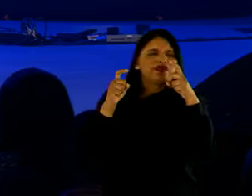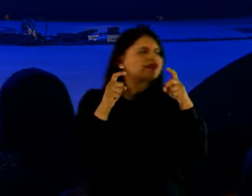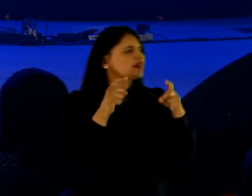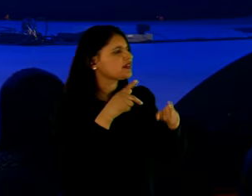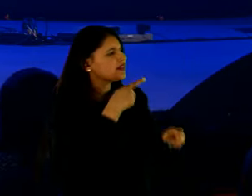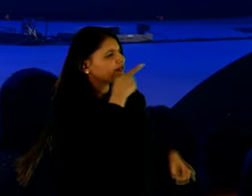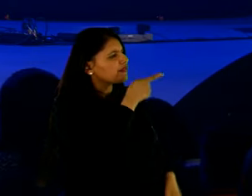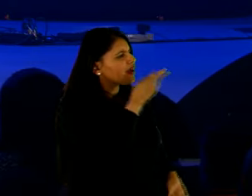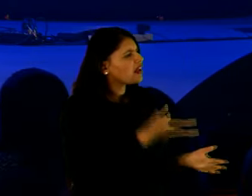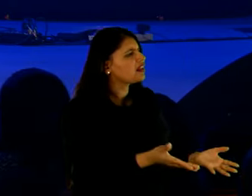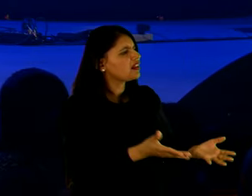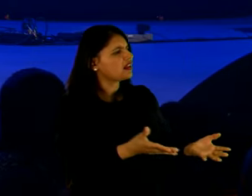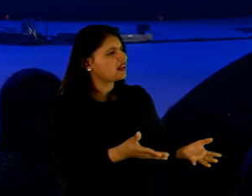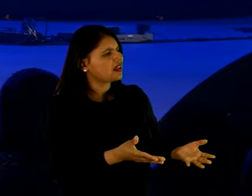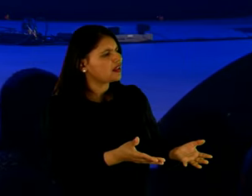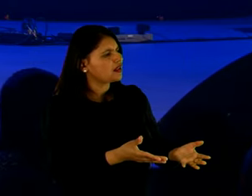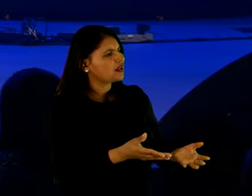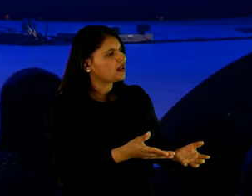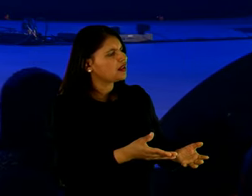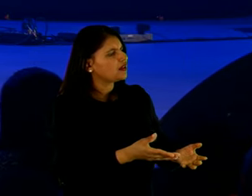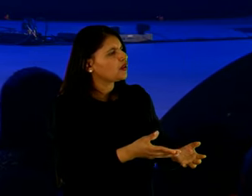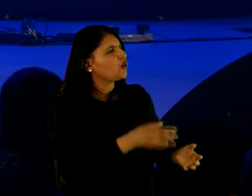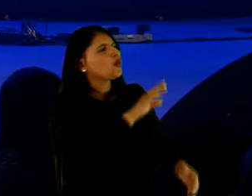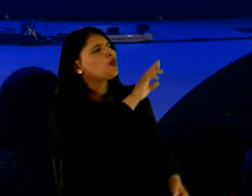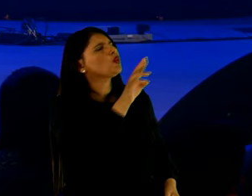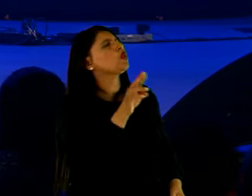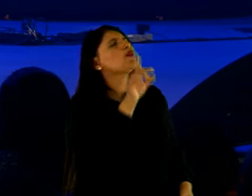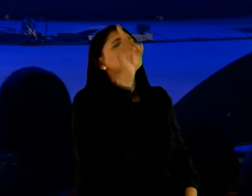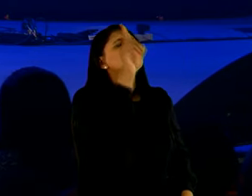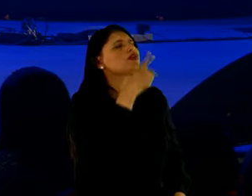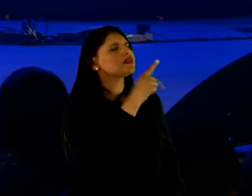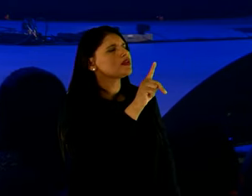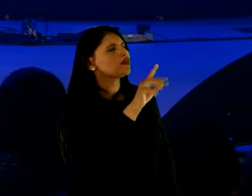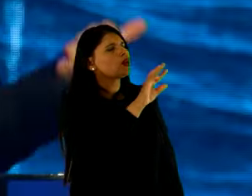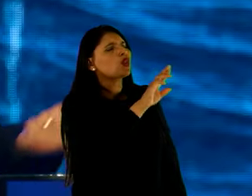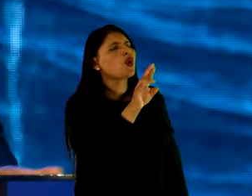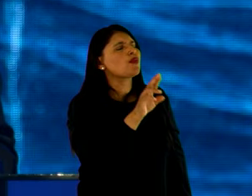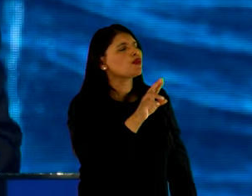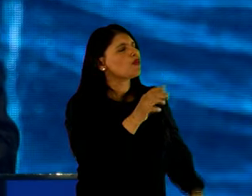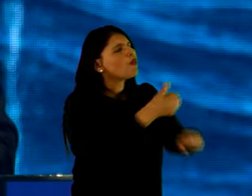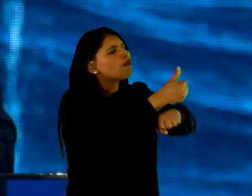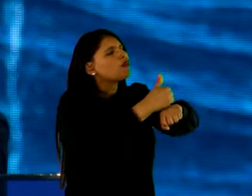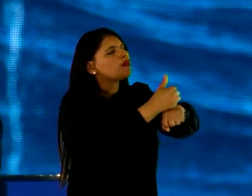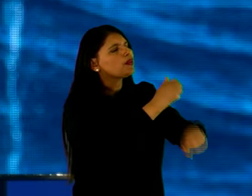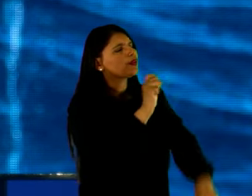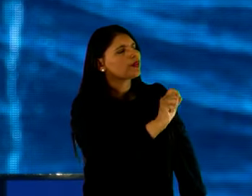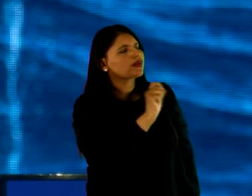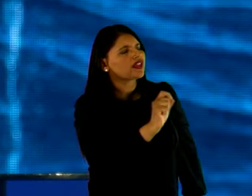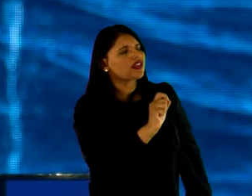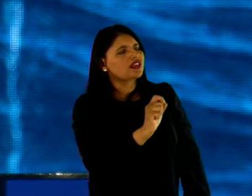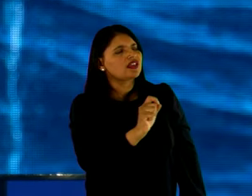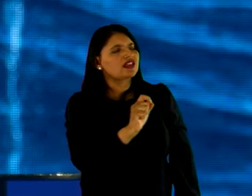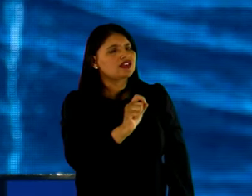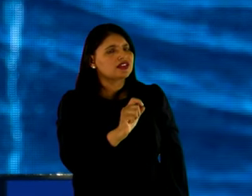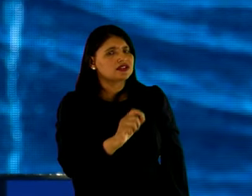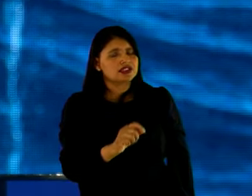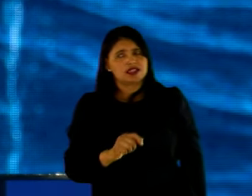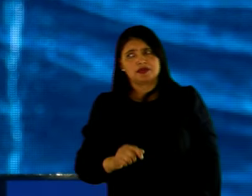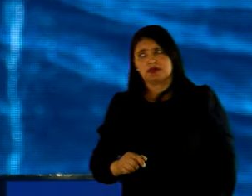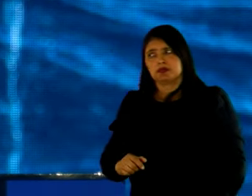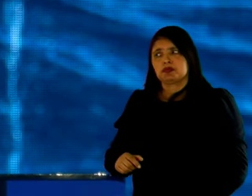você, a que Deus você serve, de que povo você pertence, qual é a sua profissão? E não teve como Jonas